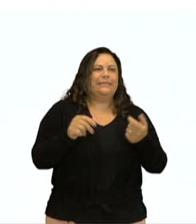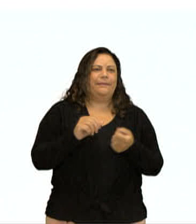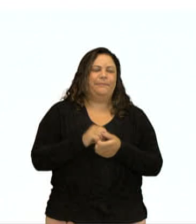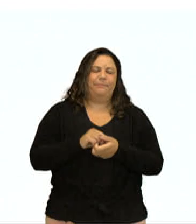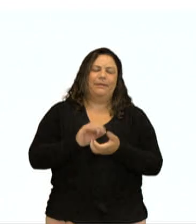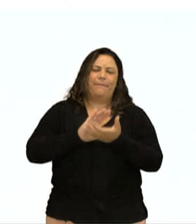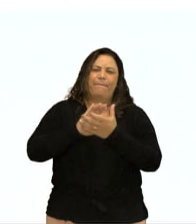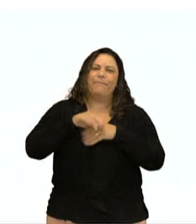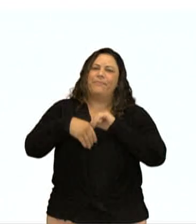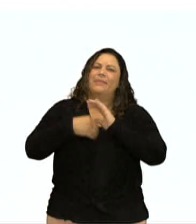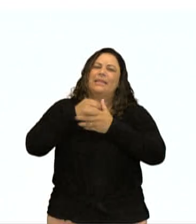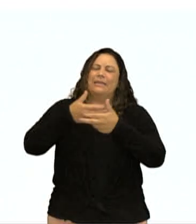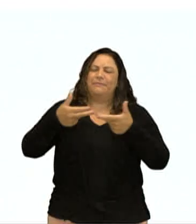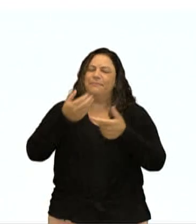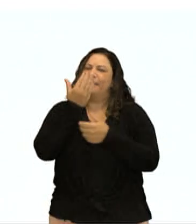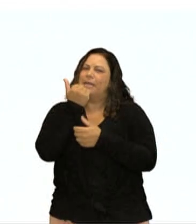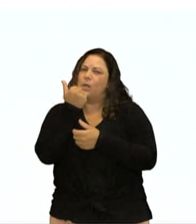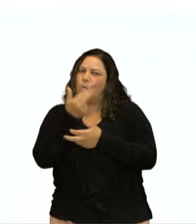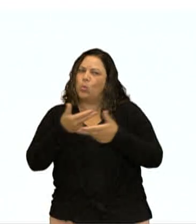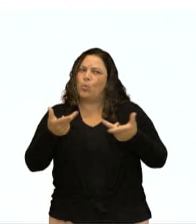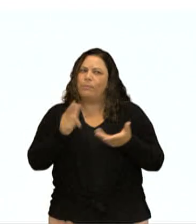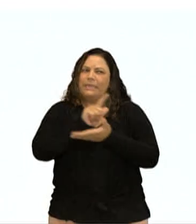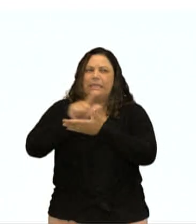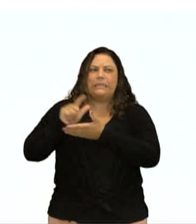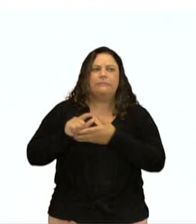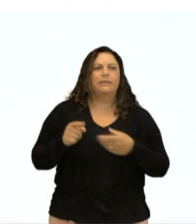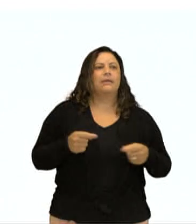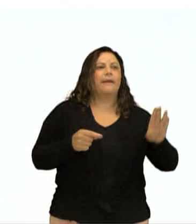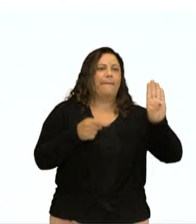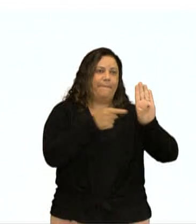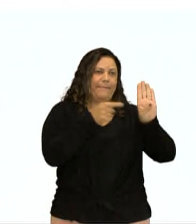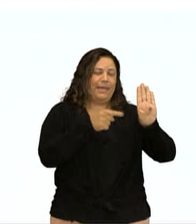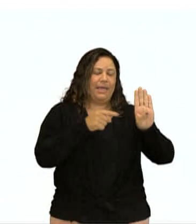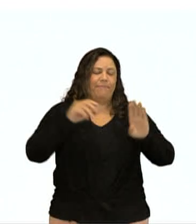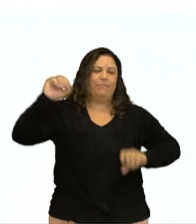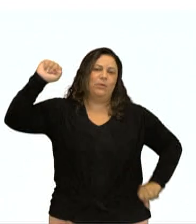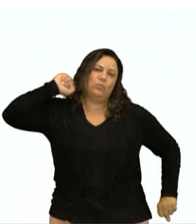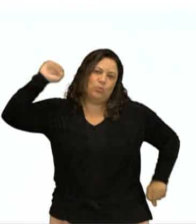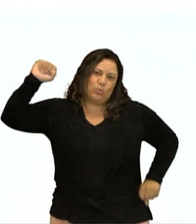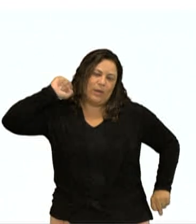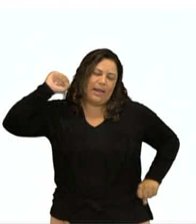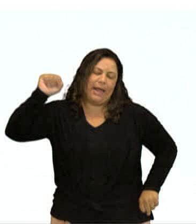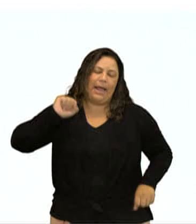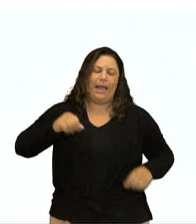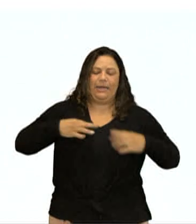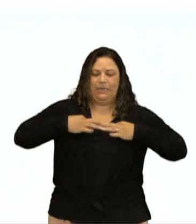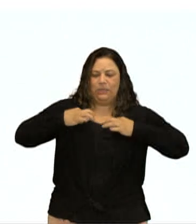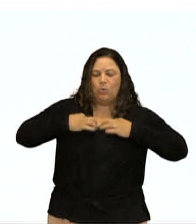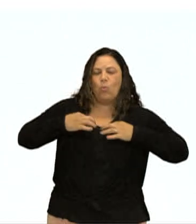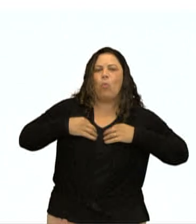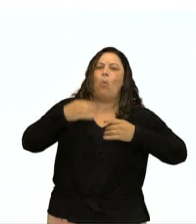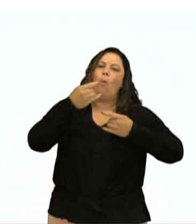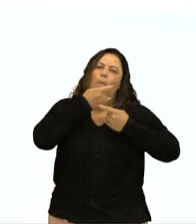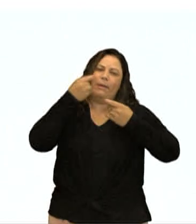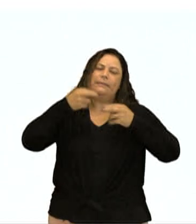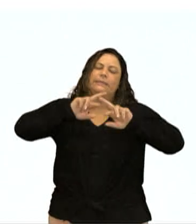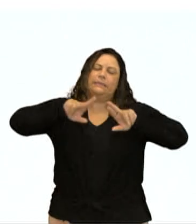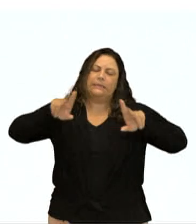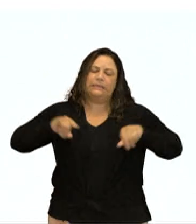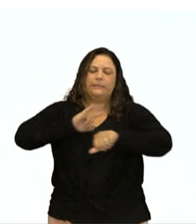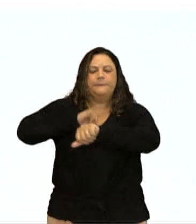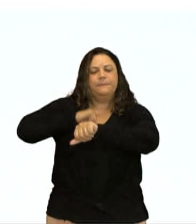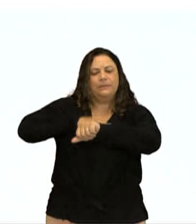bem os alimentos. Alternativa B, não compartilhar toalhas de banho, roupas íntimas, ter higiene em banheiros e